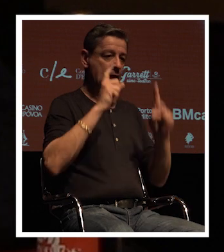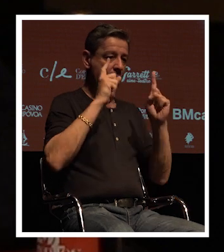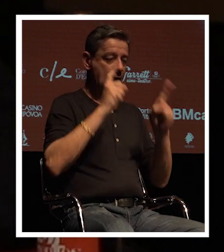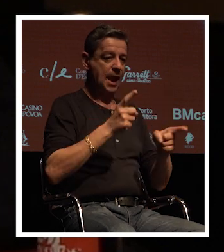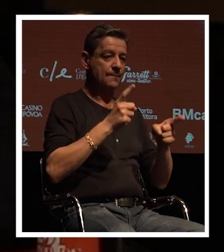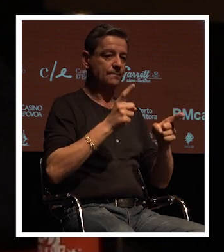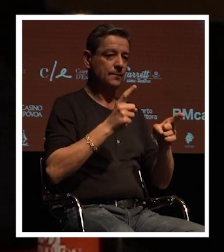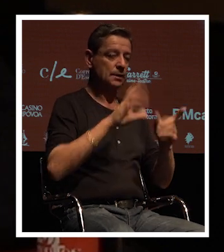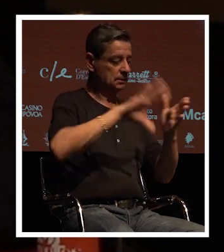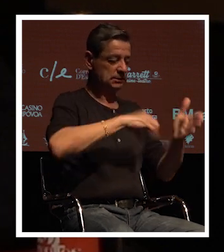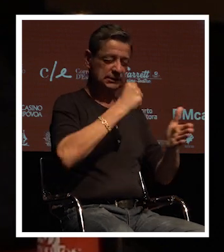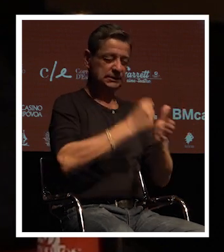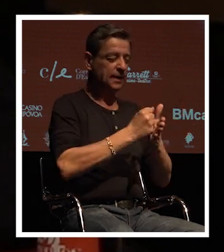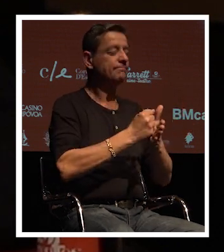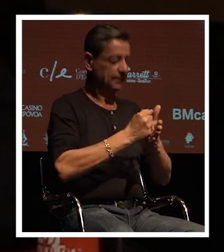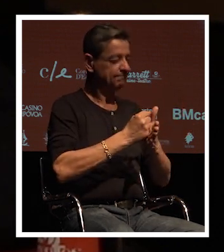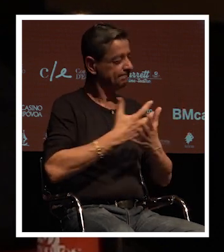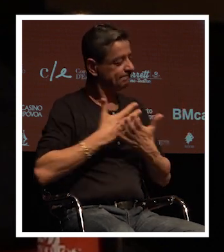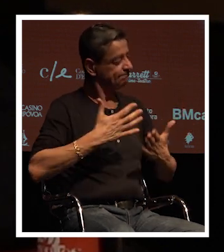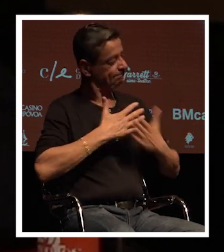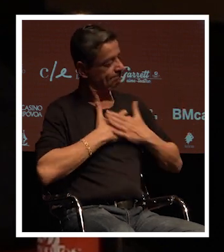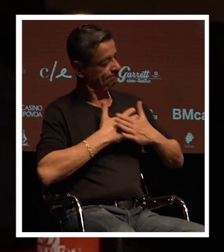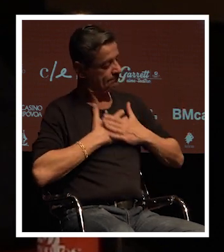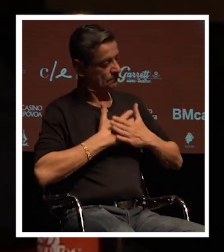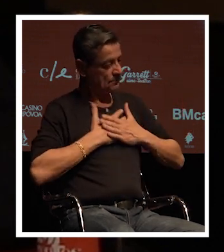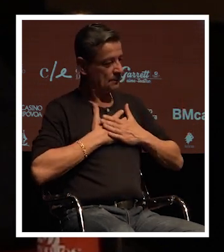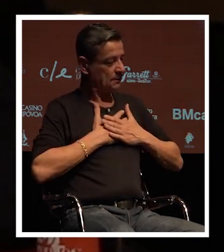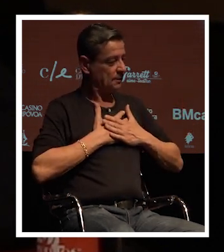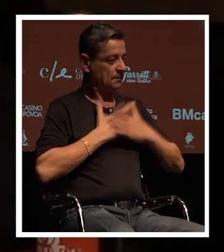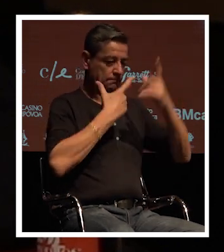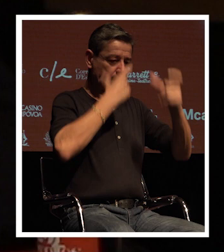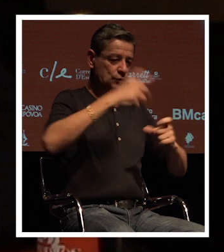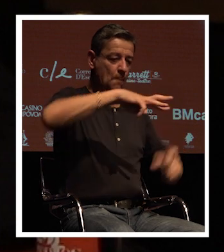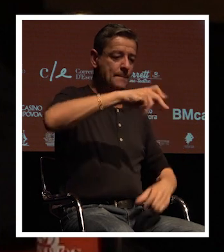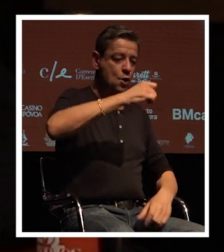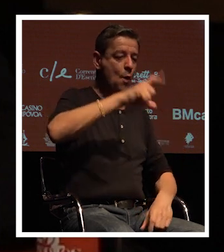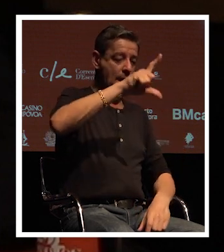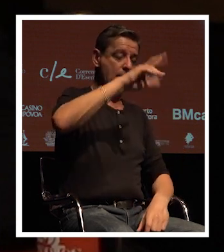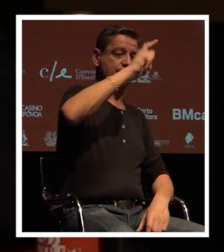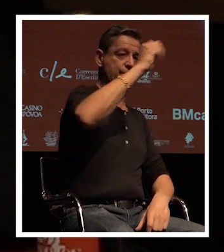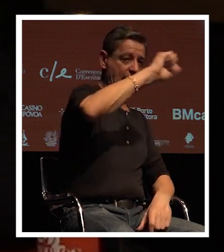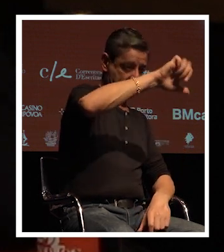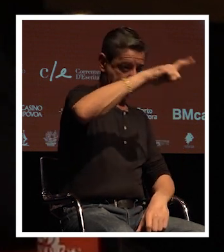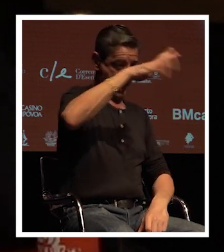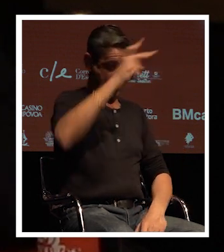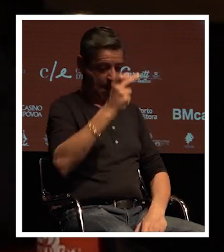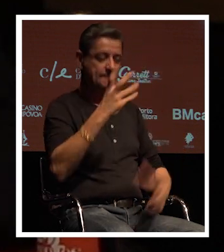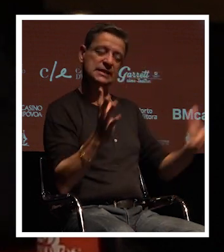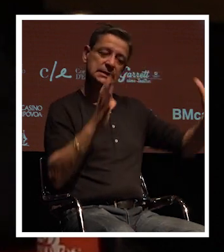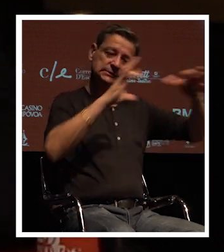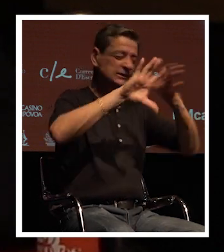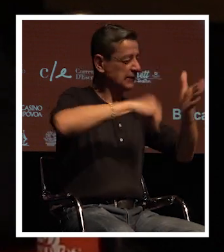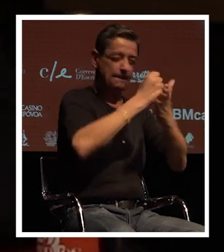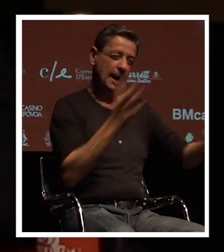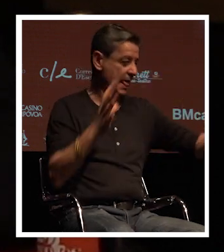é sempre me tocou bastante sem desprestigio para para a versão do Manuel freiro como é evidente mas fiquei sempre ligado a